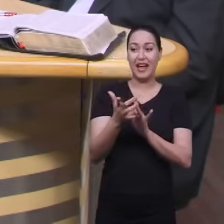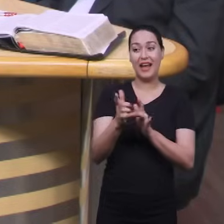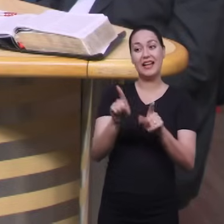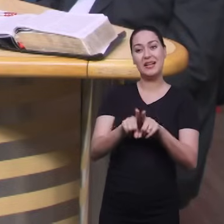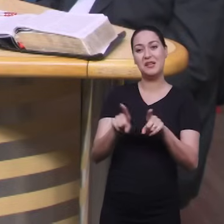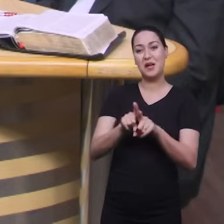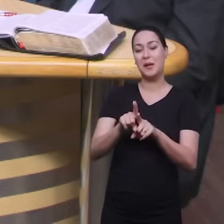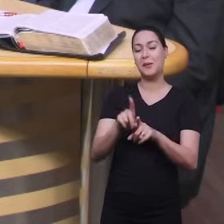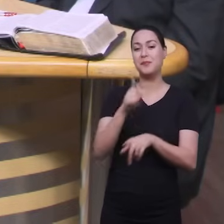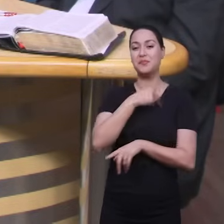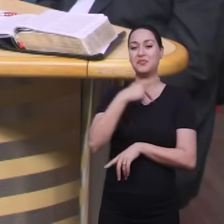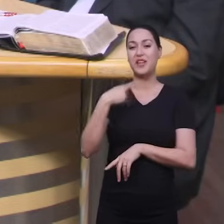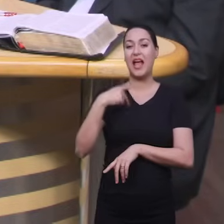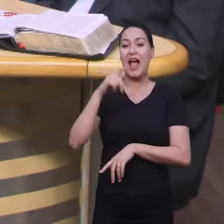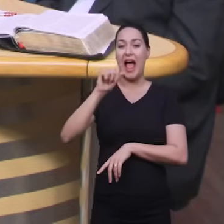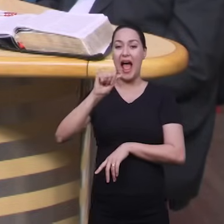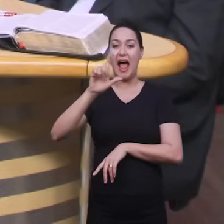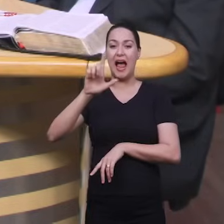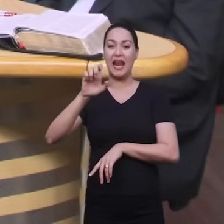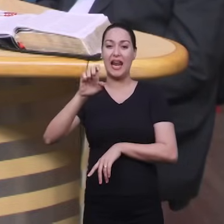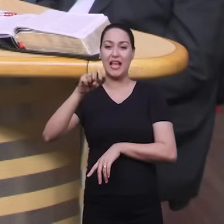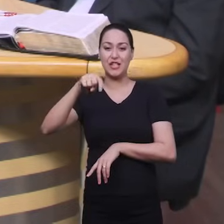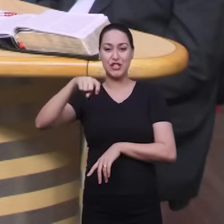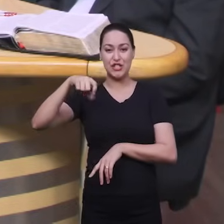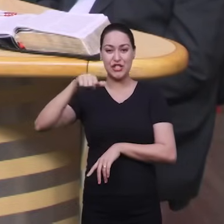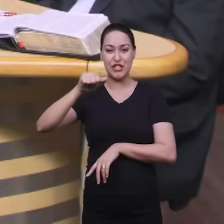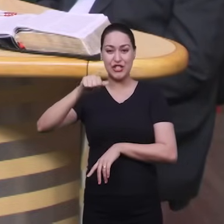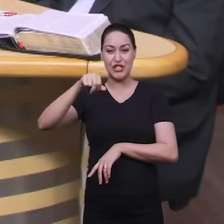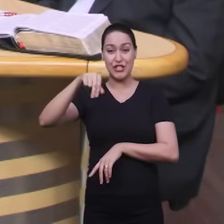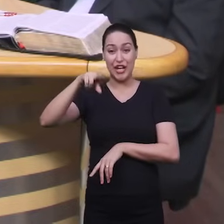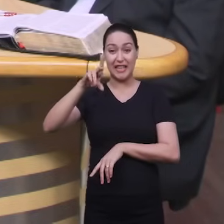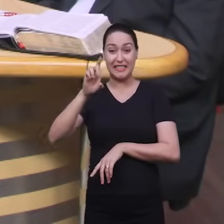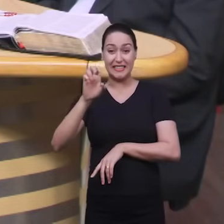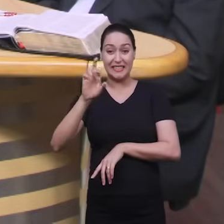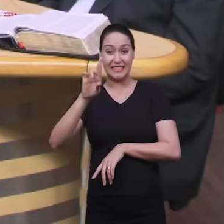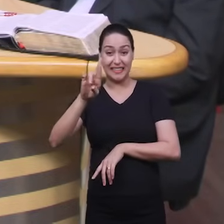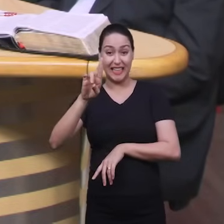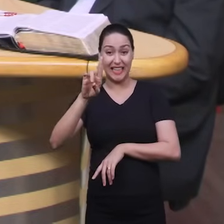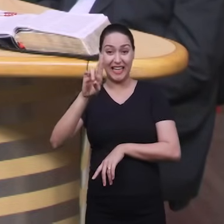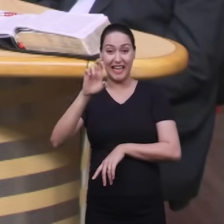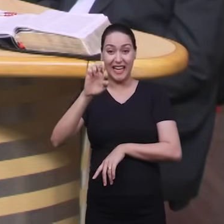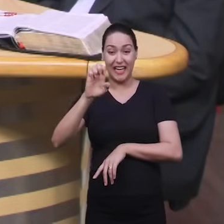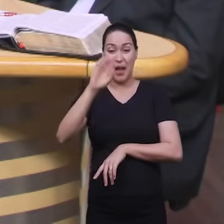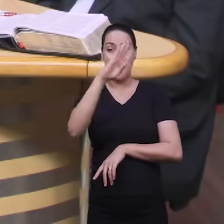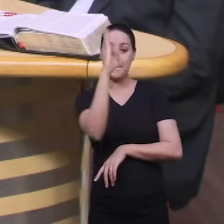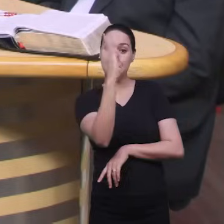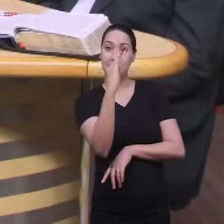José temos três Luis e o Brasil